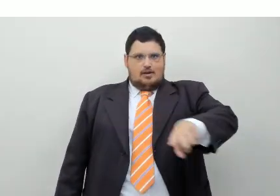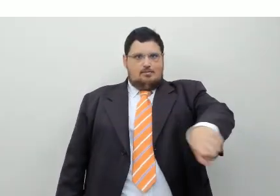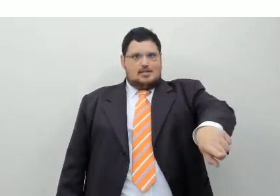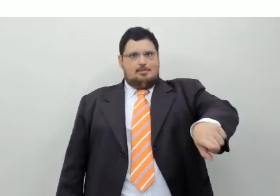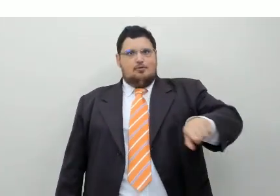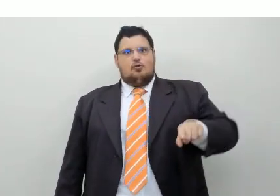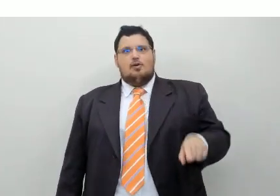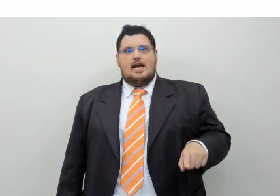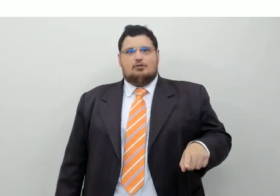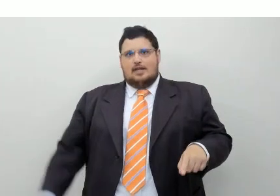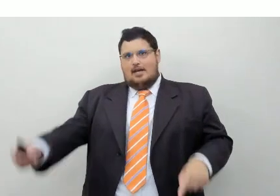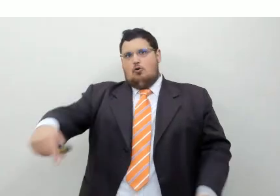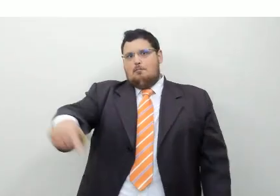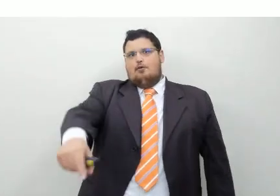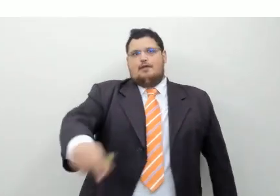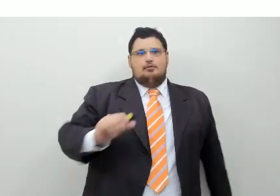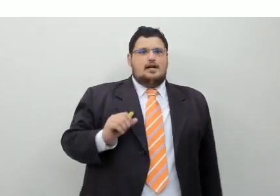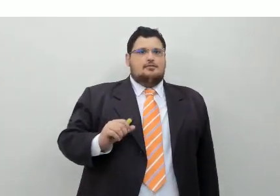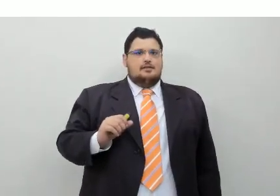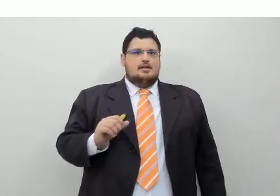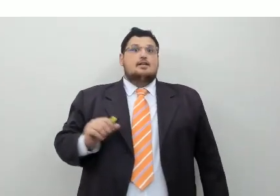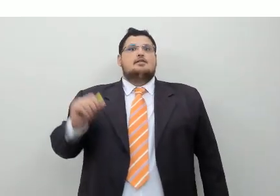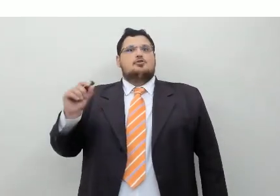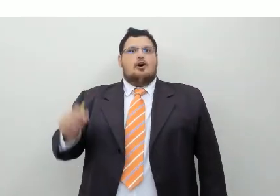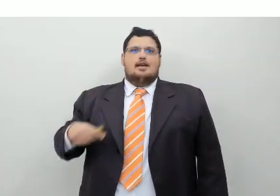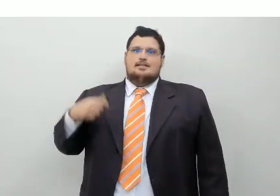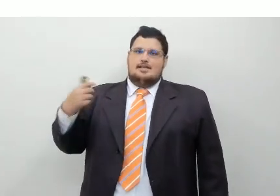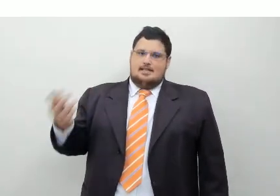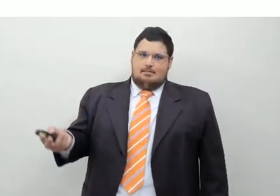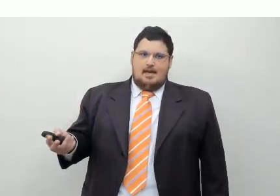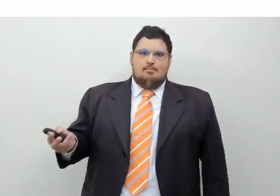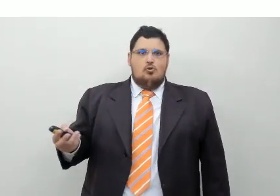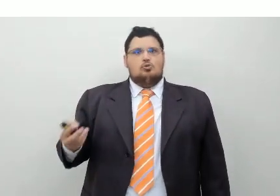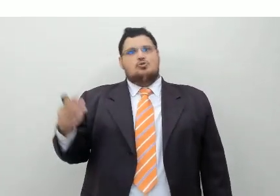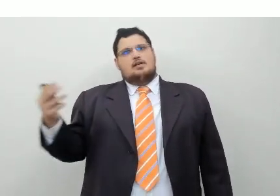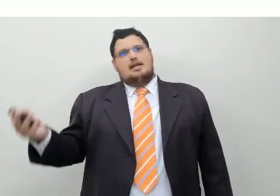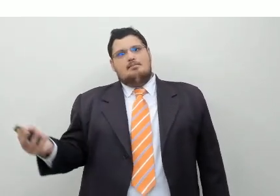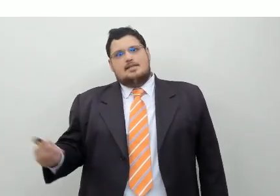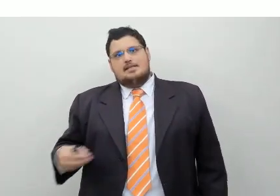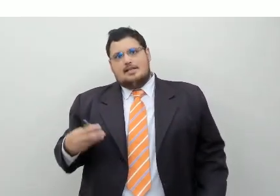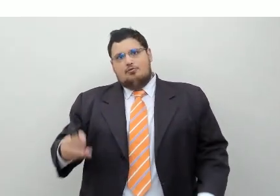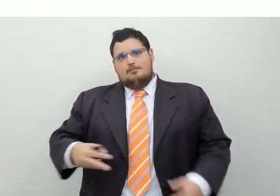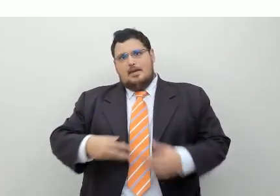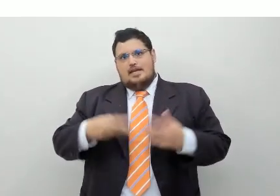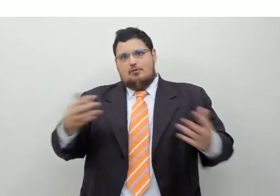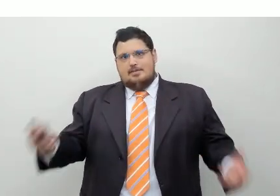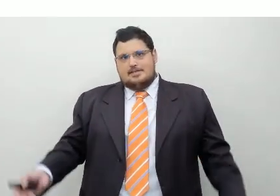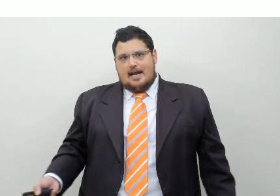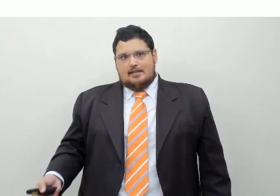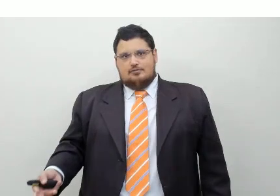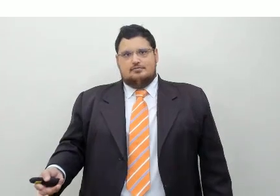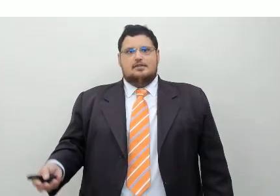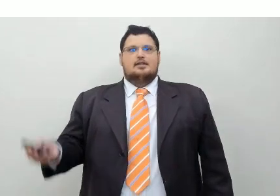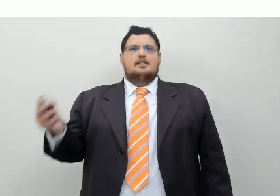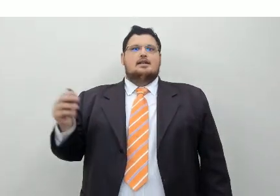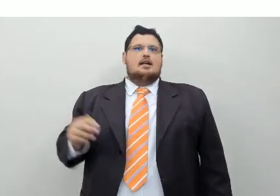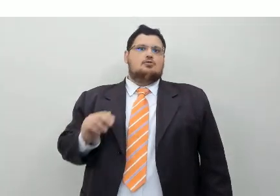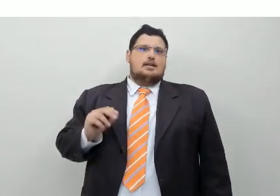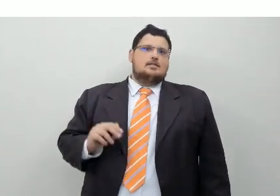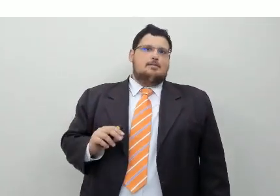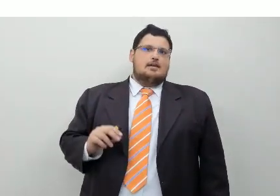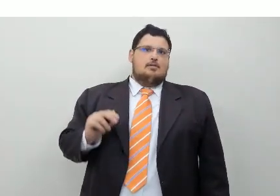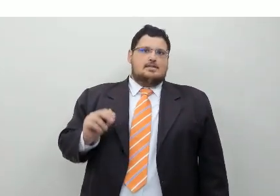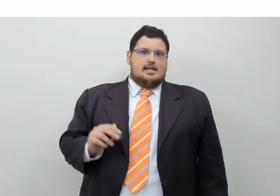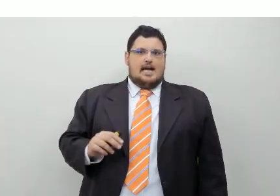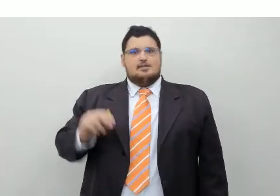porque o crime é de perigo concreto, tem que comprovar o dano. Só que existem também muitos crimes que são de perigo abstrato. Os